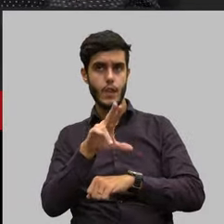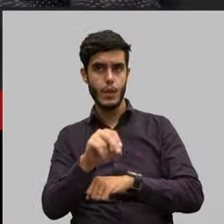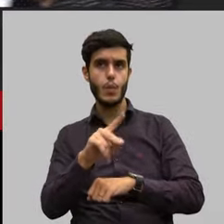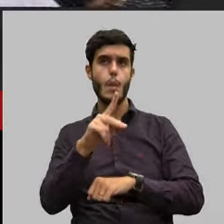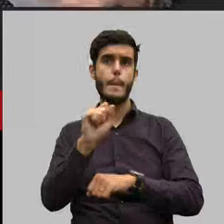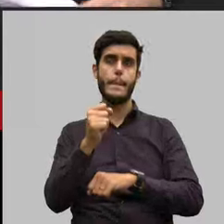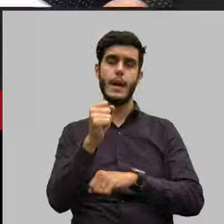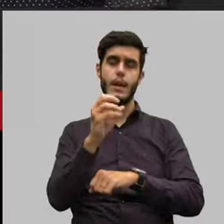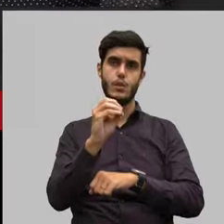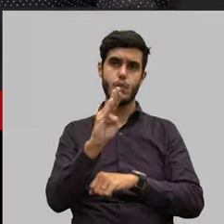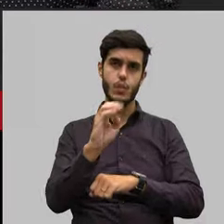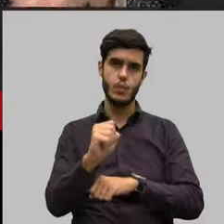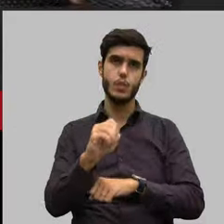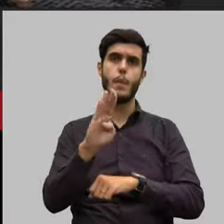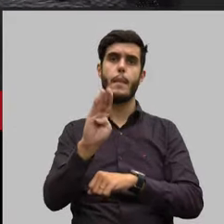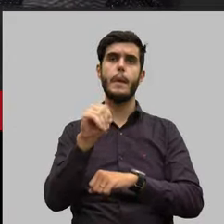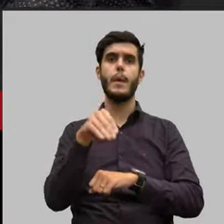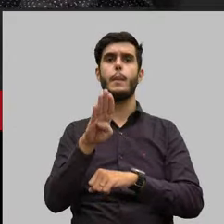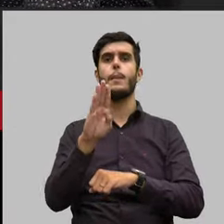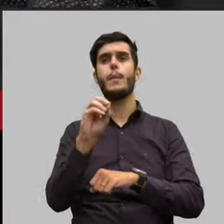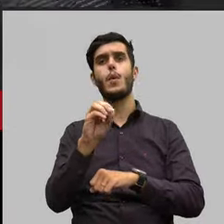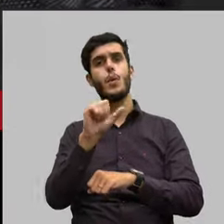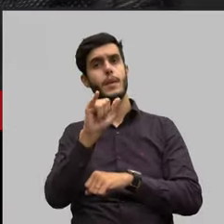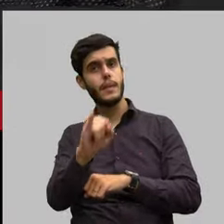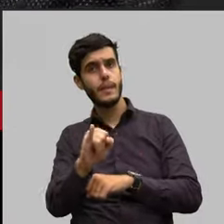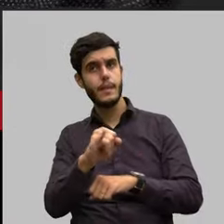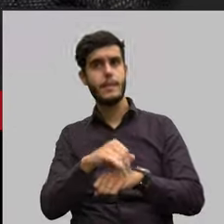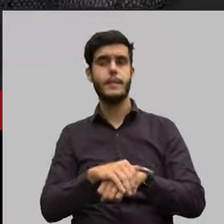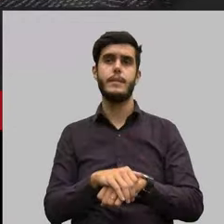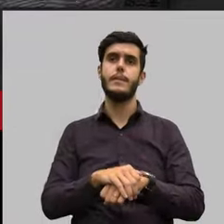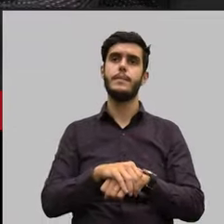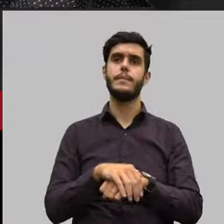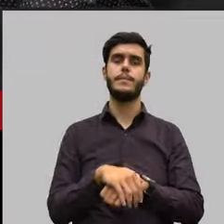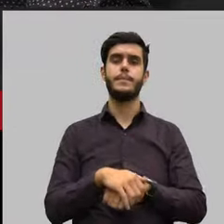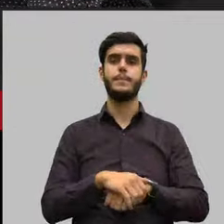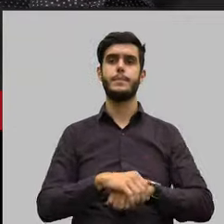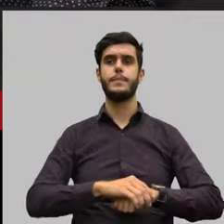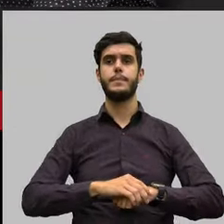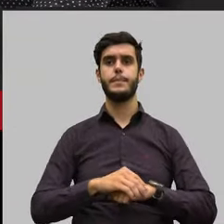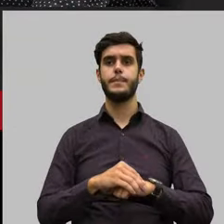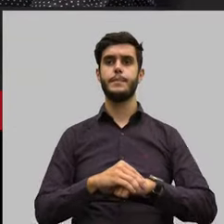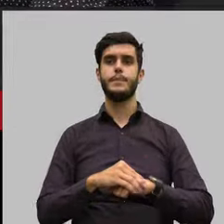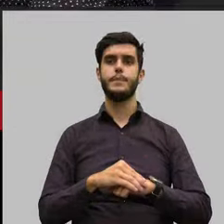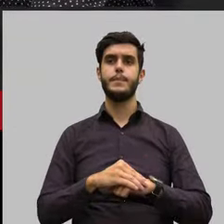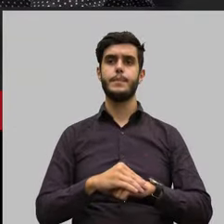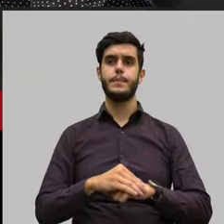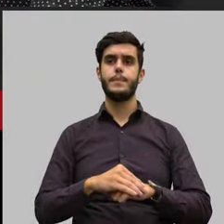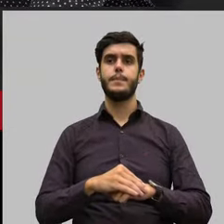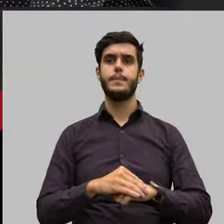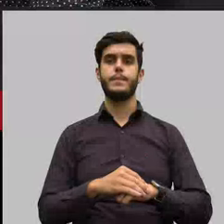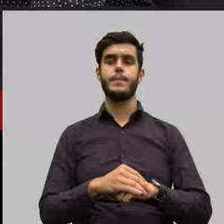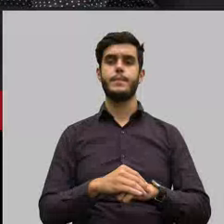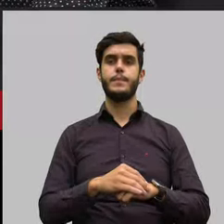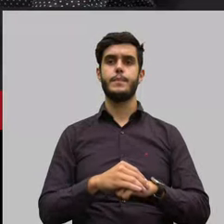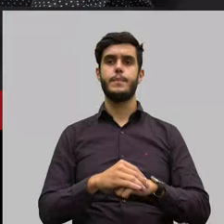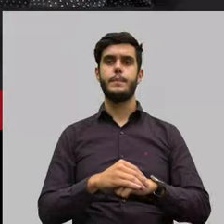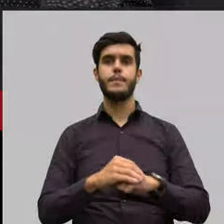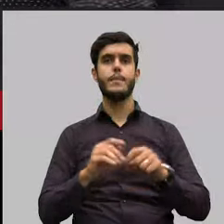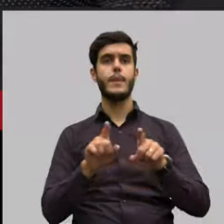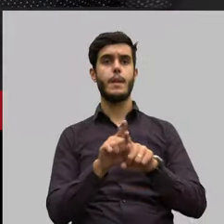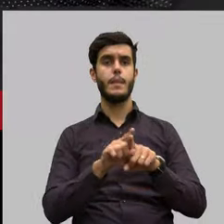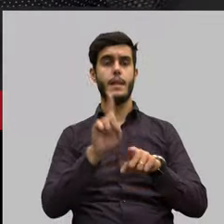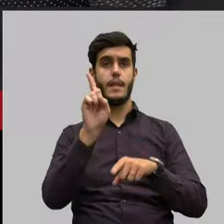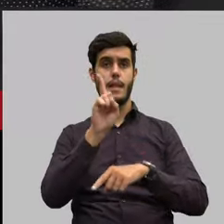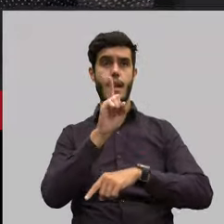e Bambuí a gente teve também eh ainda no em Brumadinho a gente